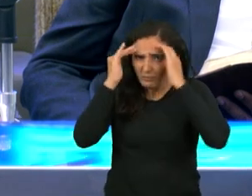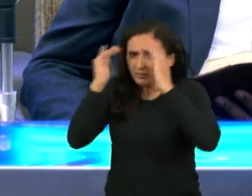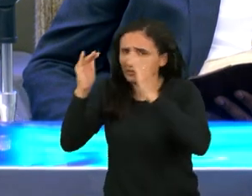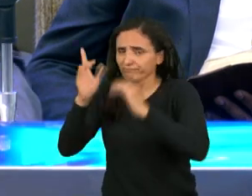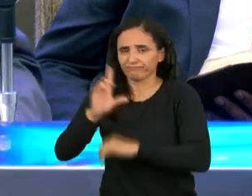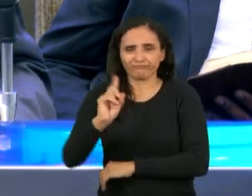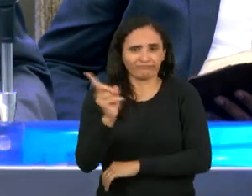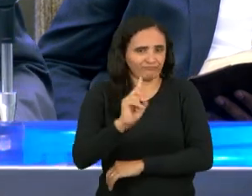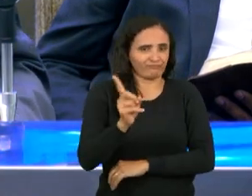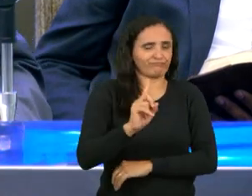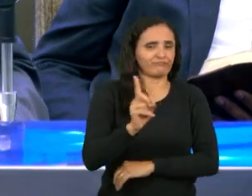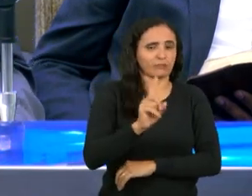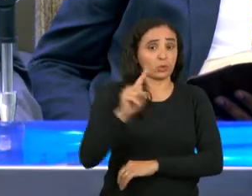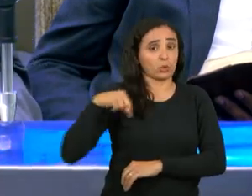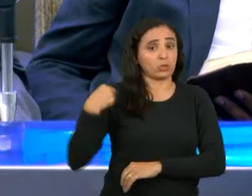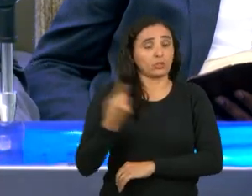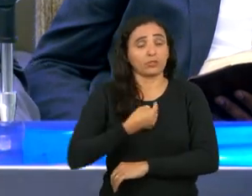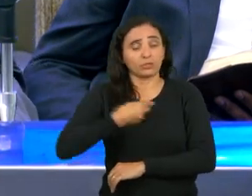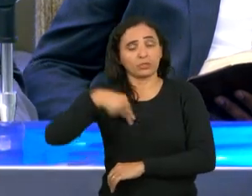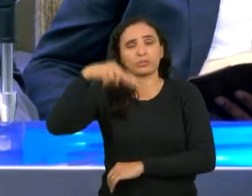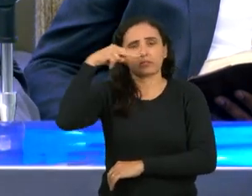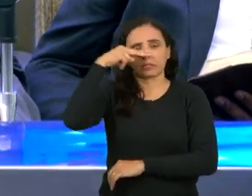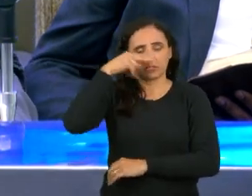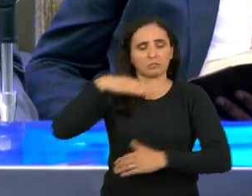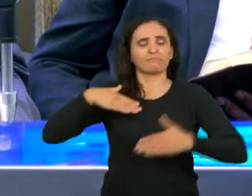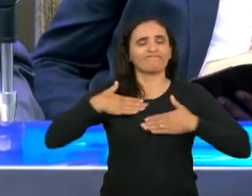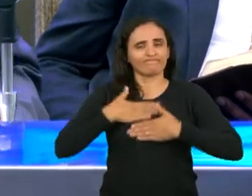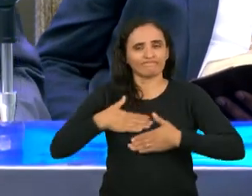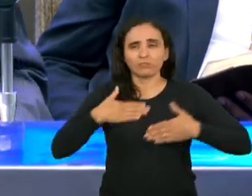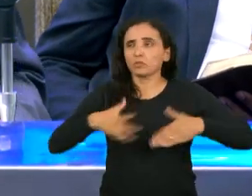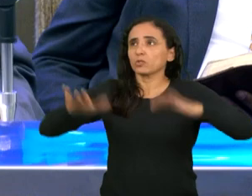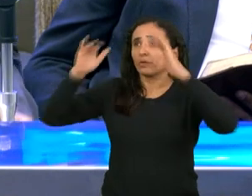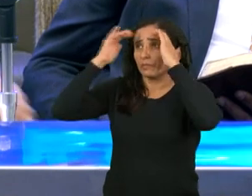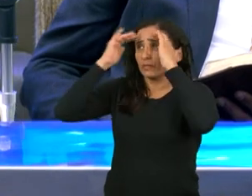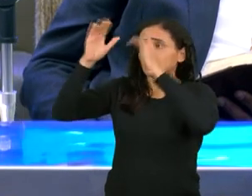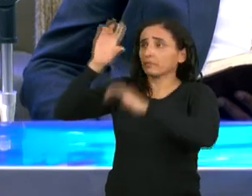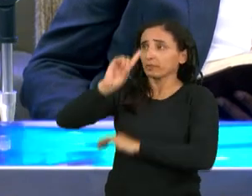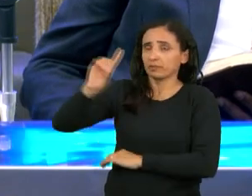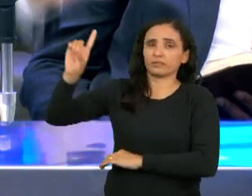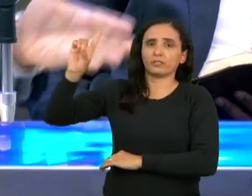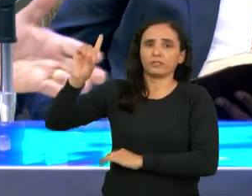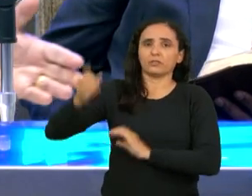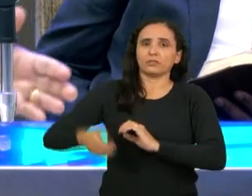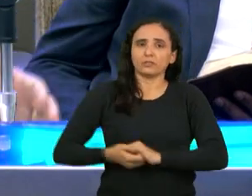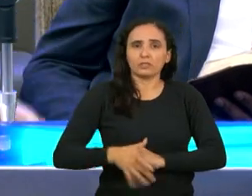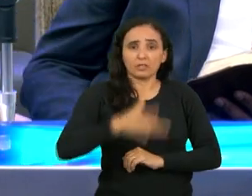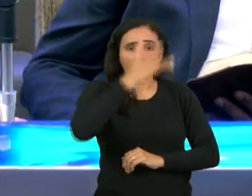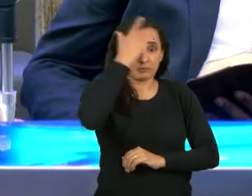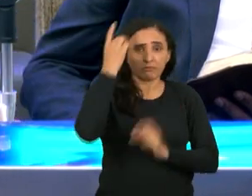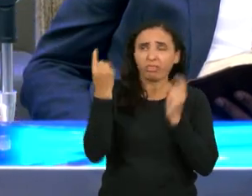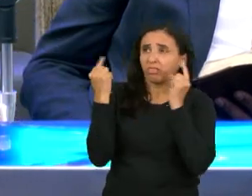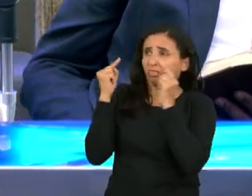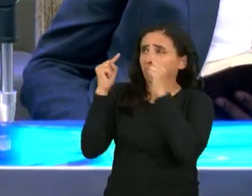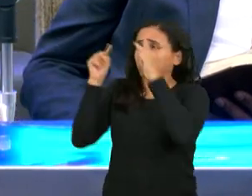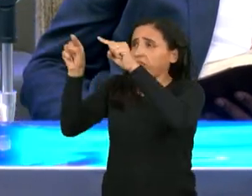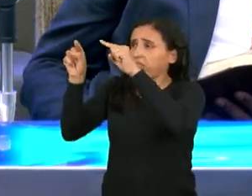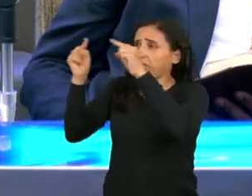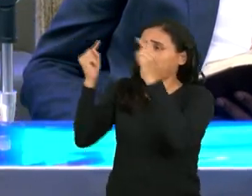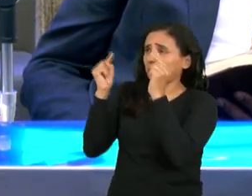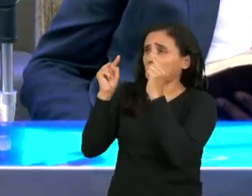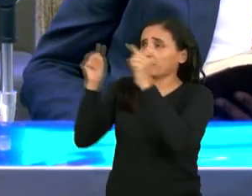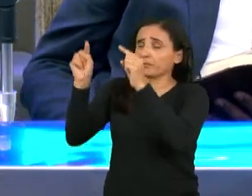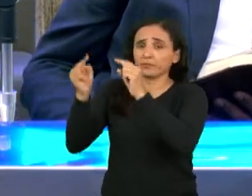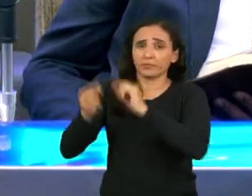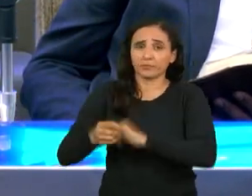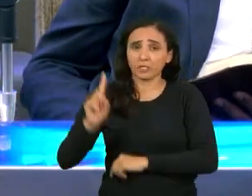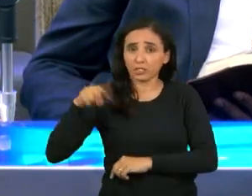procurava fazer as coisas que agradassem a Deus mas o mundo É oposto a Deus e É nesse